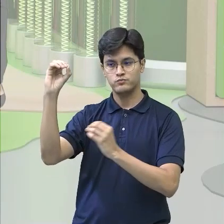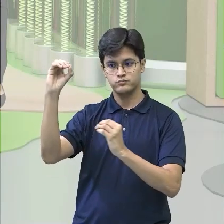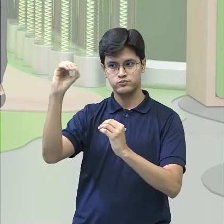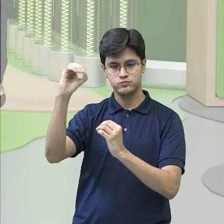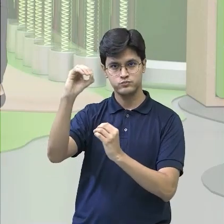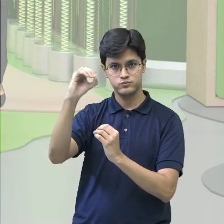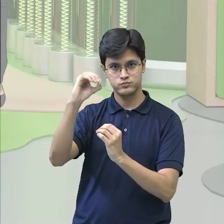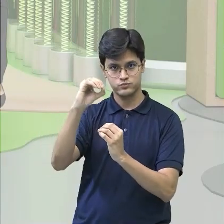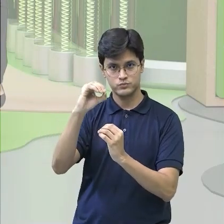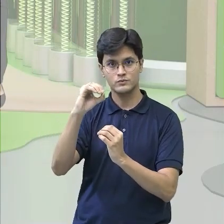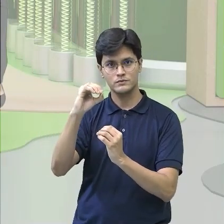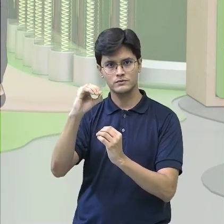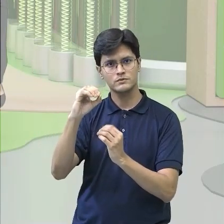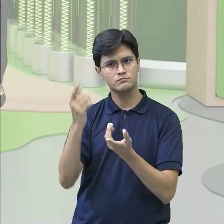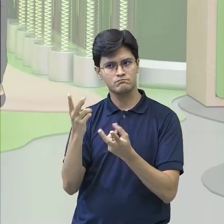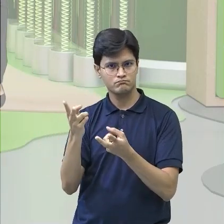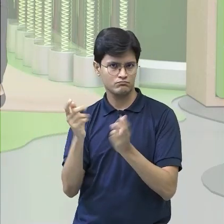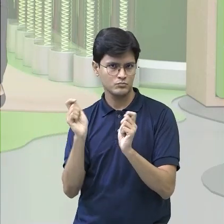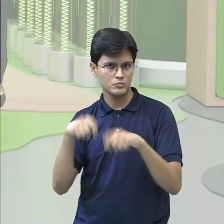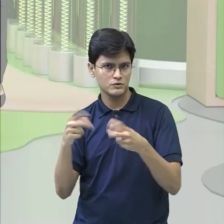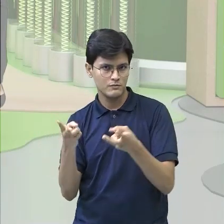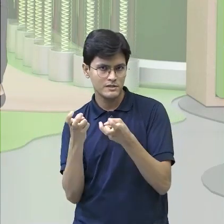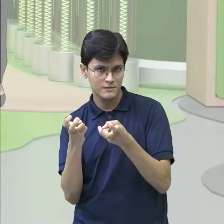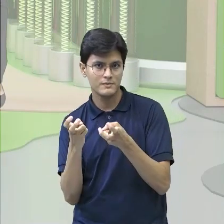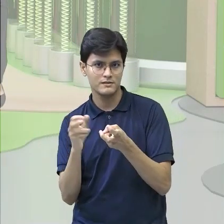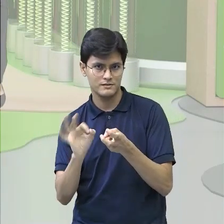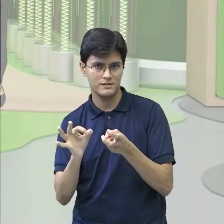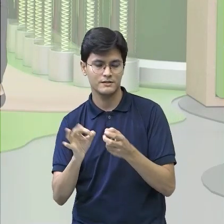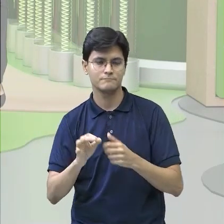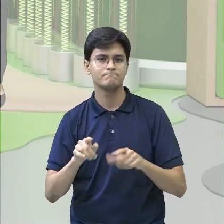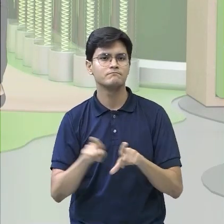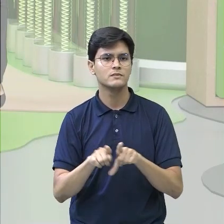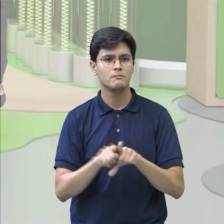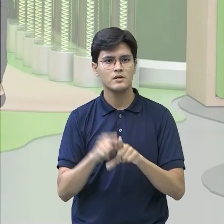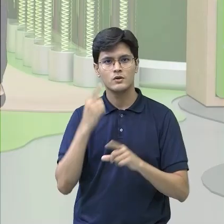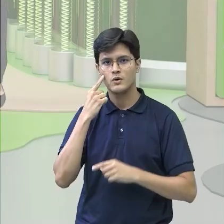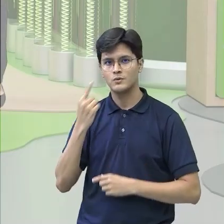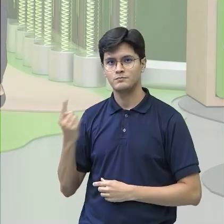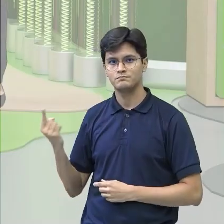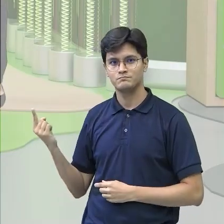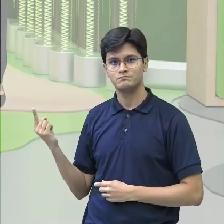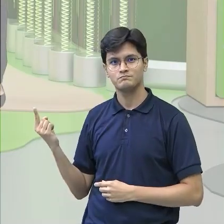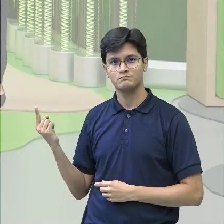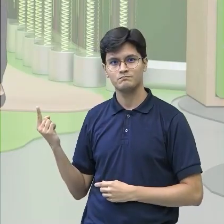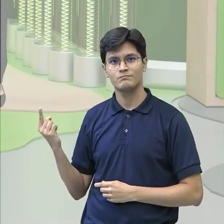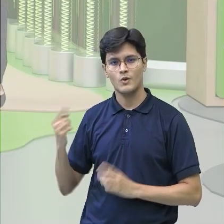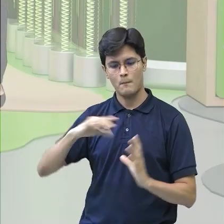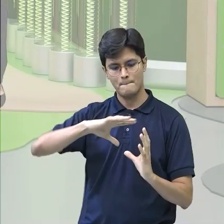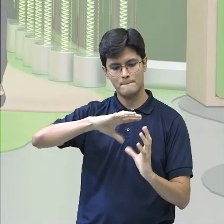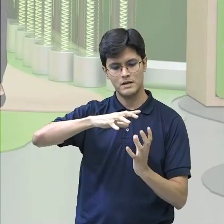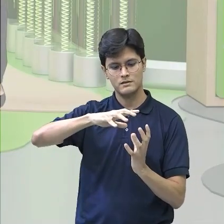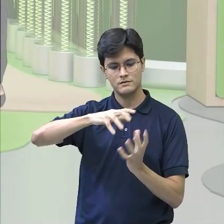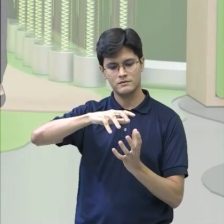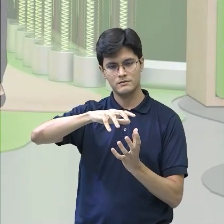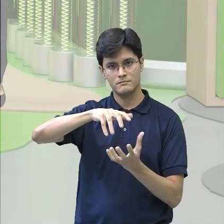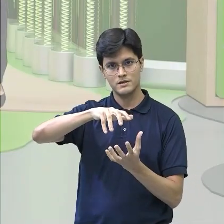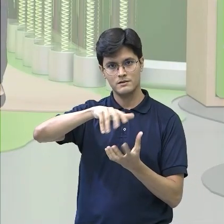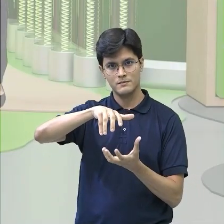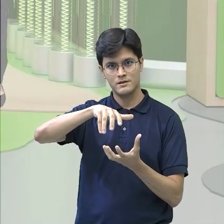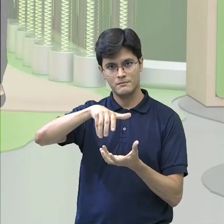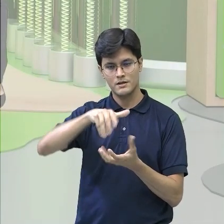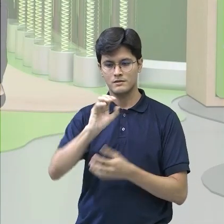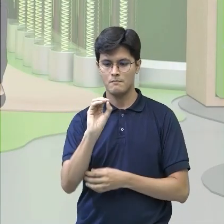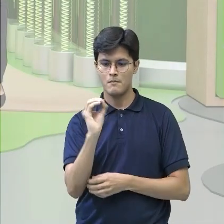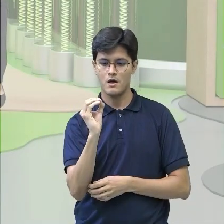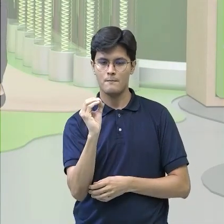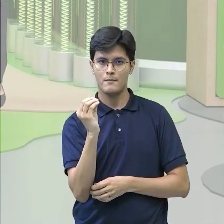desse sistema solar, ok? E a gente está vendo aí, olha, que o nosso planeta ele se movimenta ao redor de si mesmo e ele vai